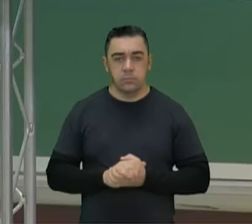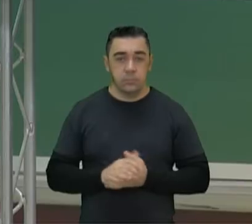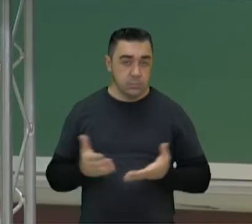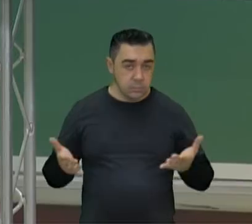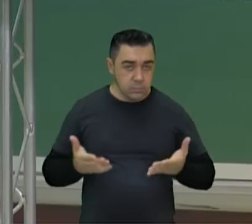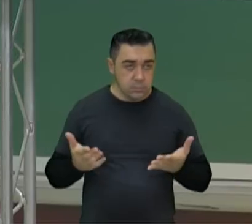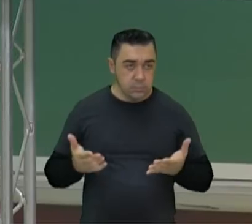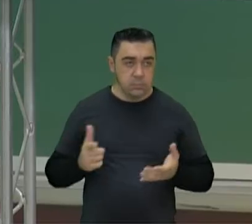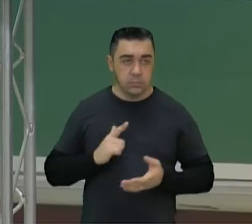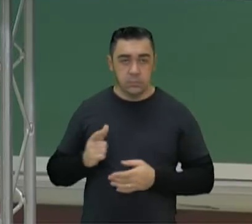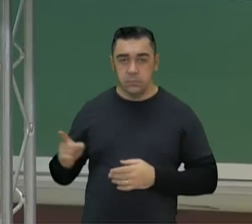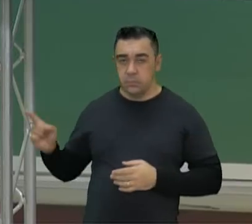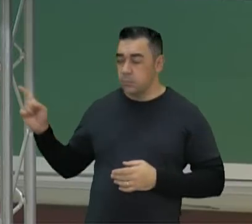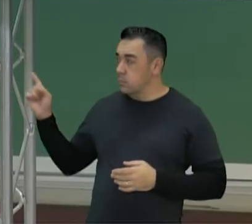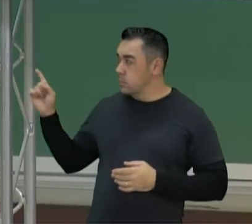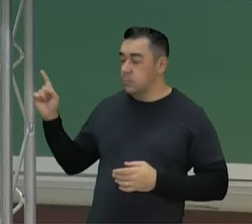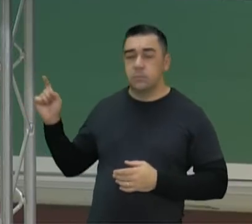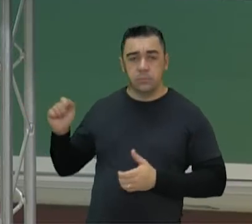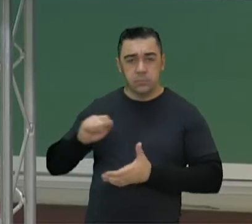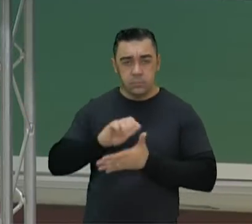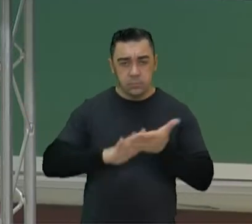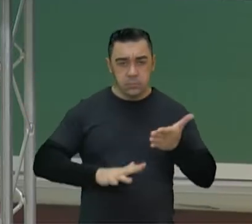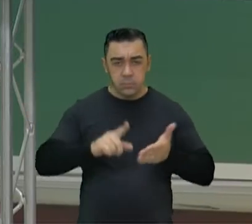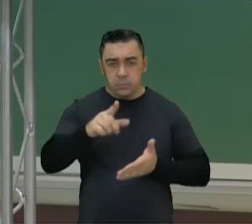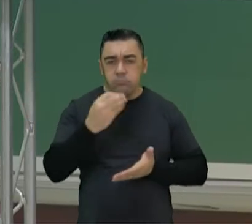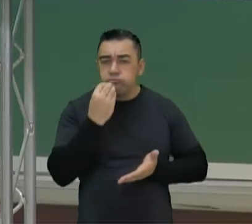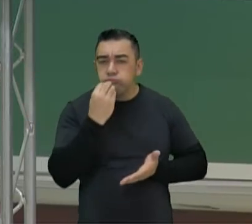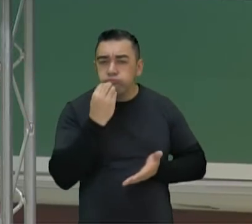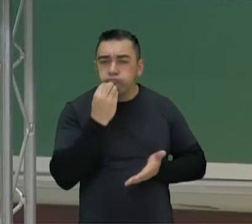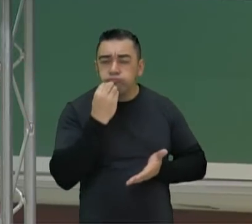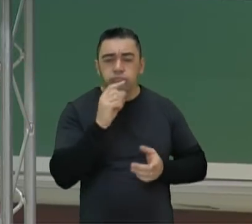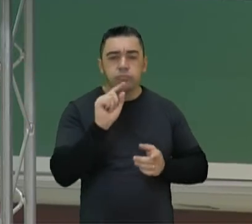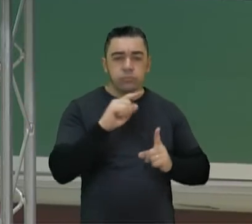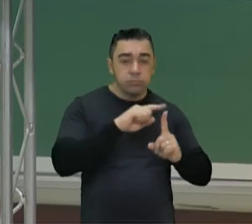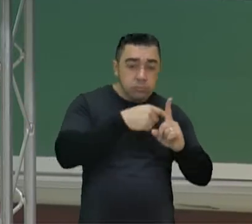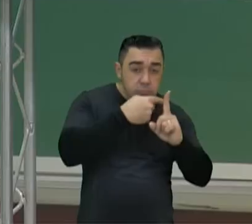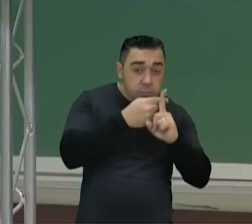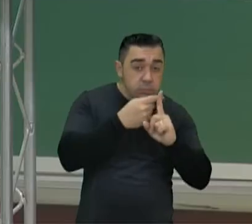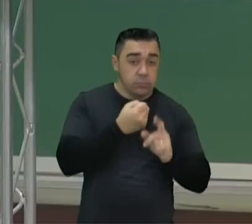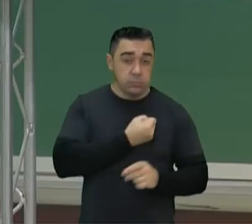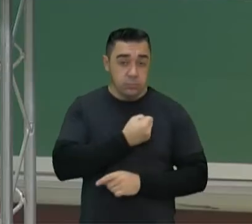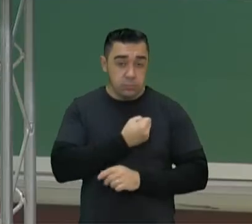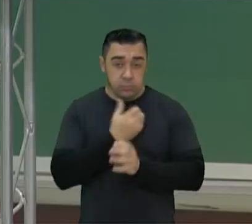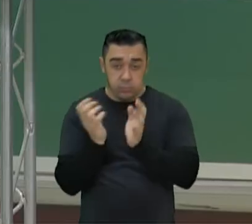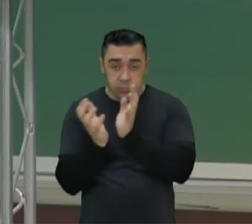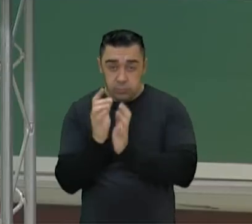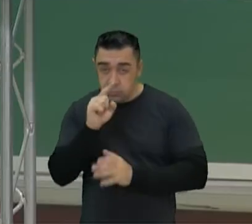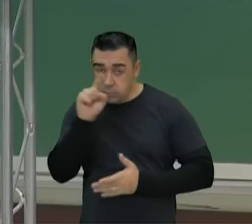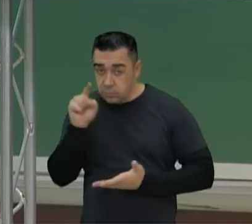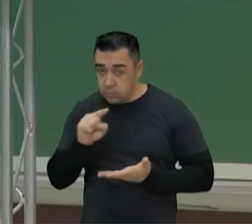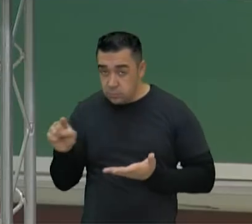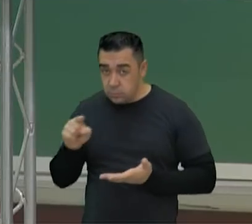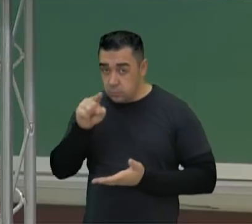Neste segundo exercício, vamos efetuar as adições dos números inteiros. Então,